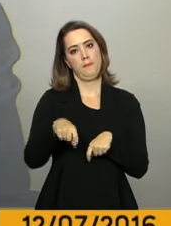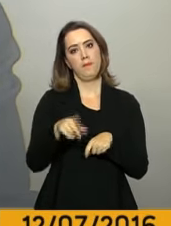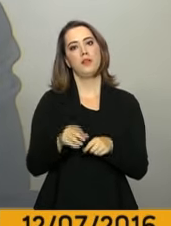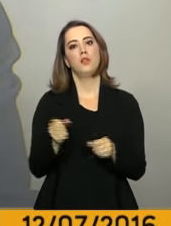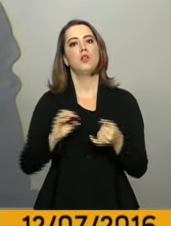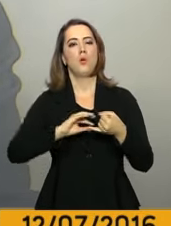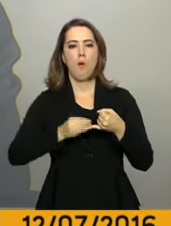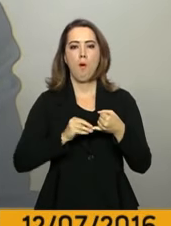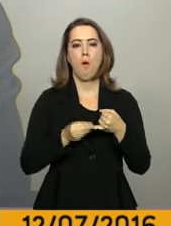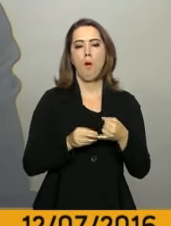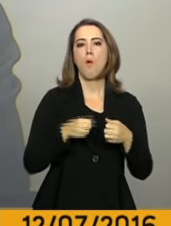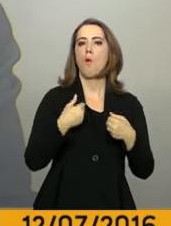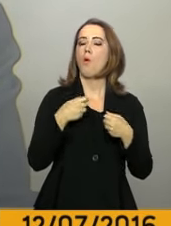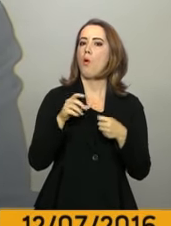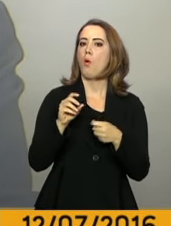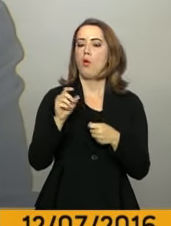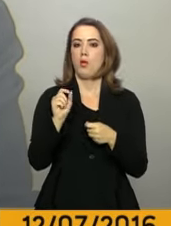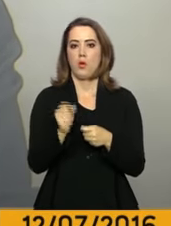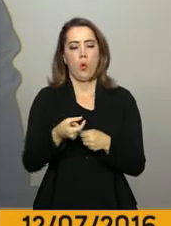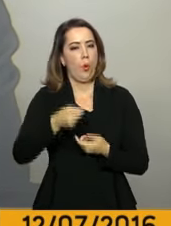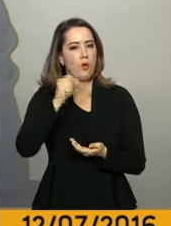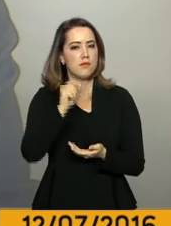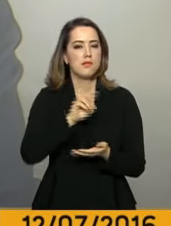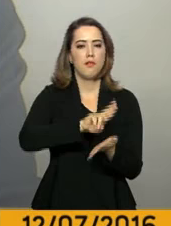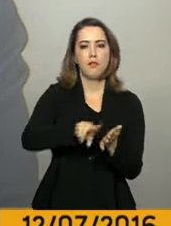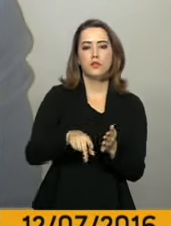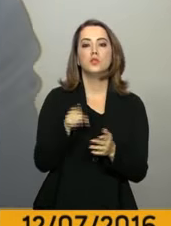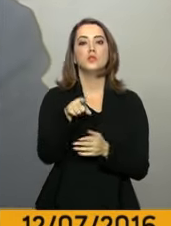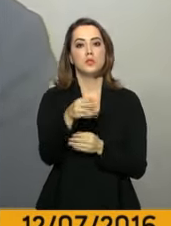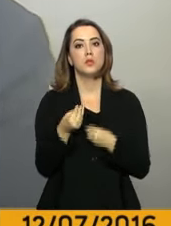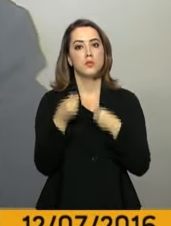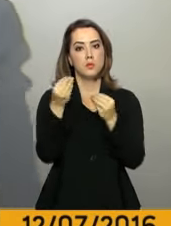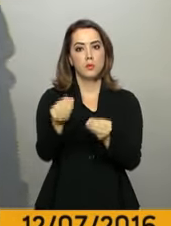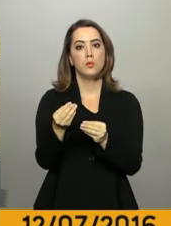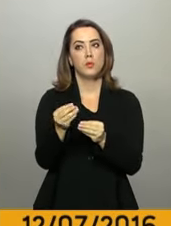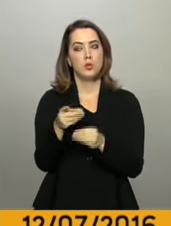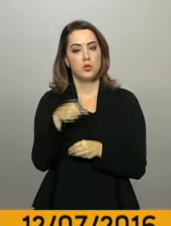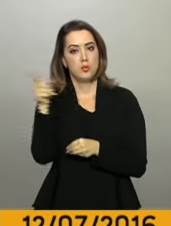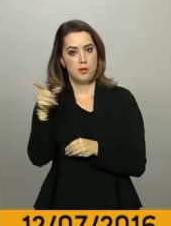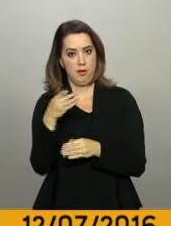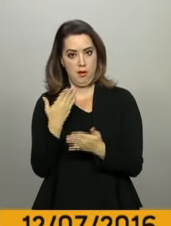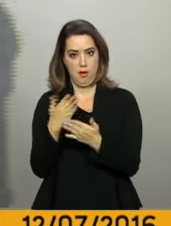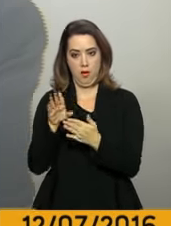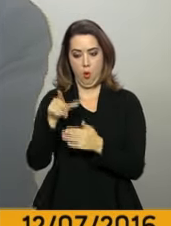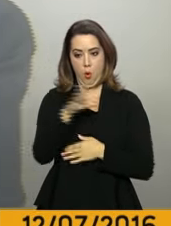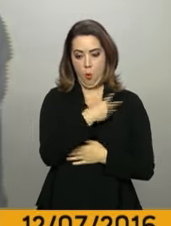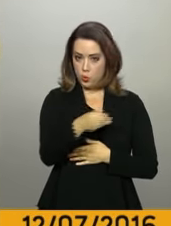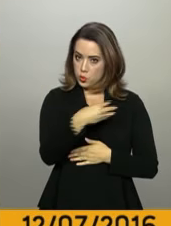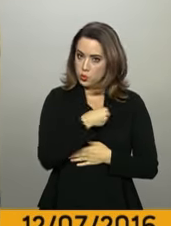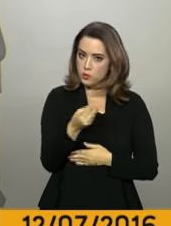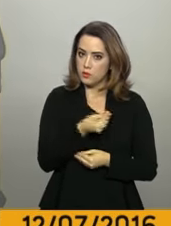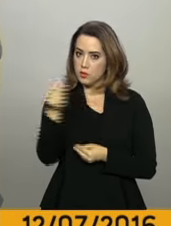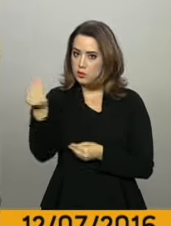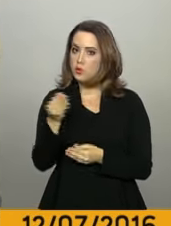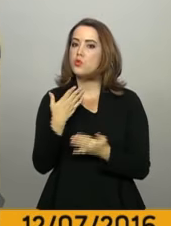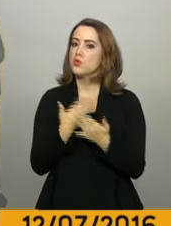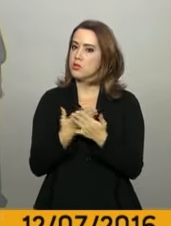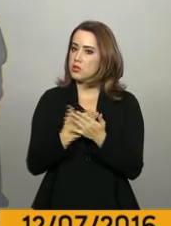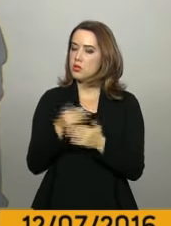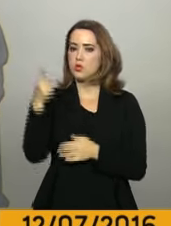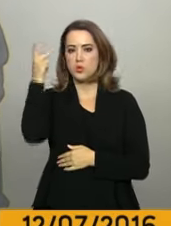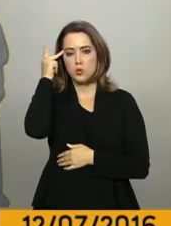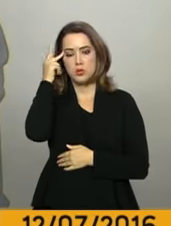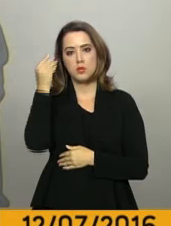etc que ele conseguiu mandar os quatro últimos para estudar em São Paulo não é de modo que eu devo à agricultura